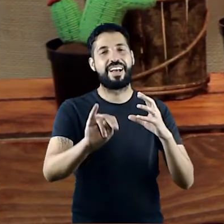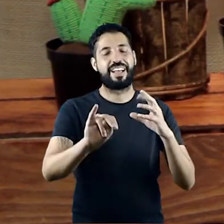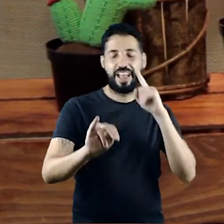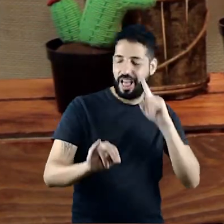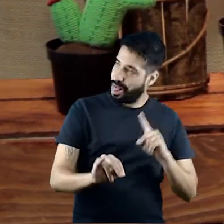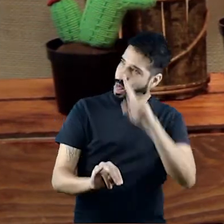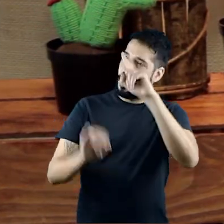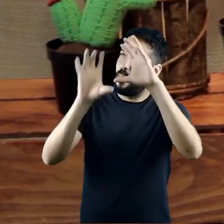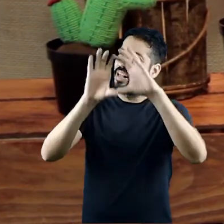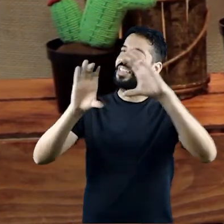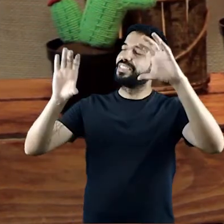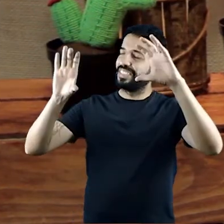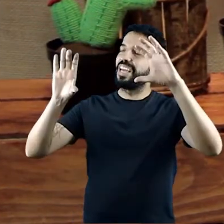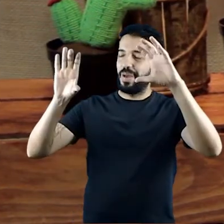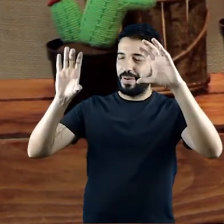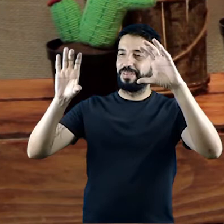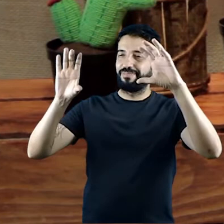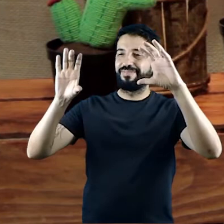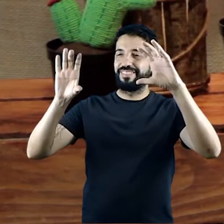lindo olha